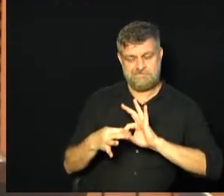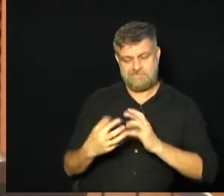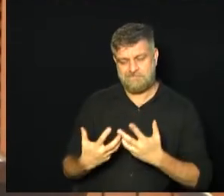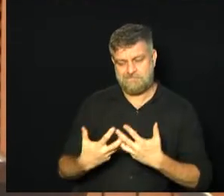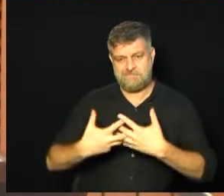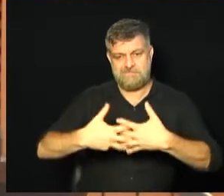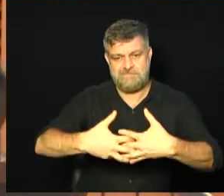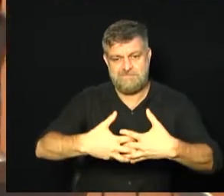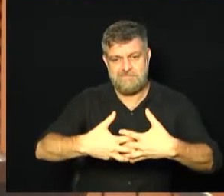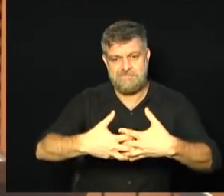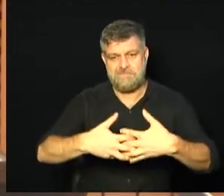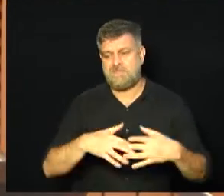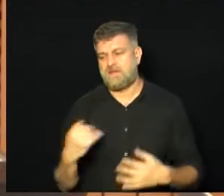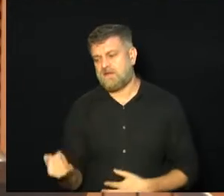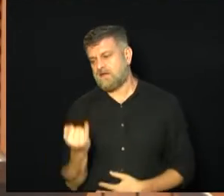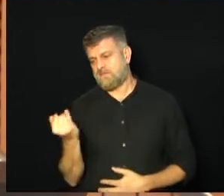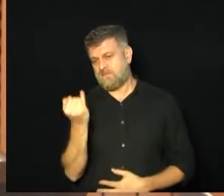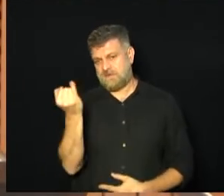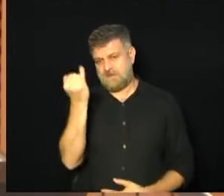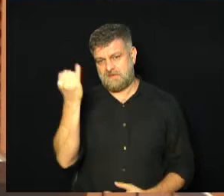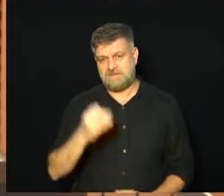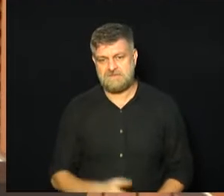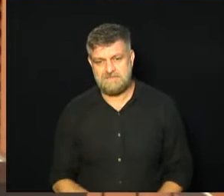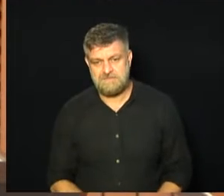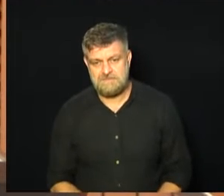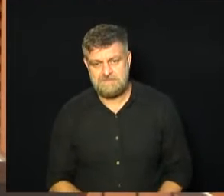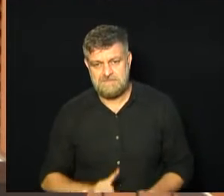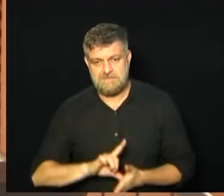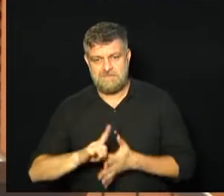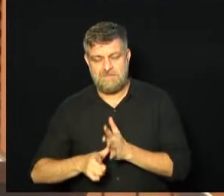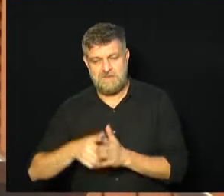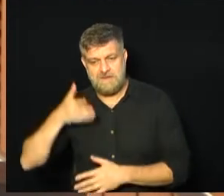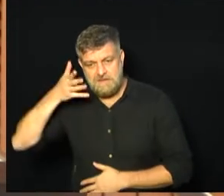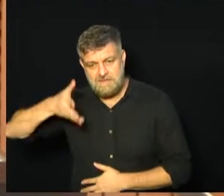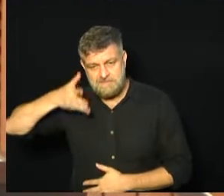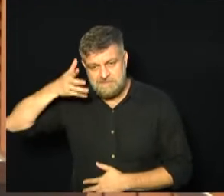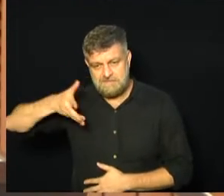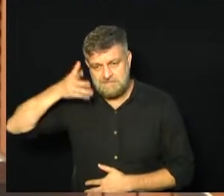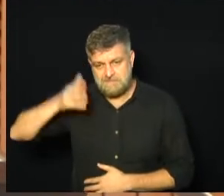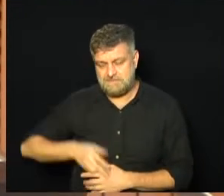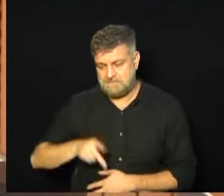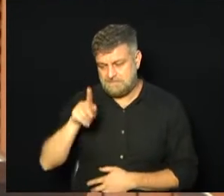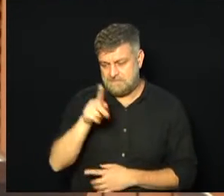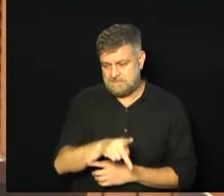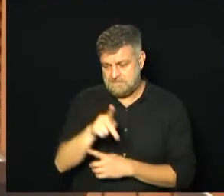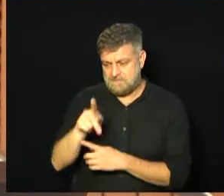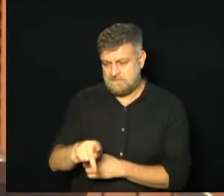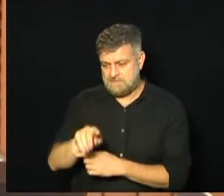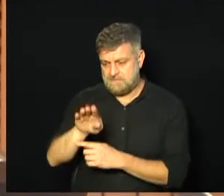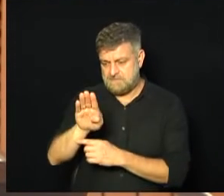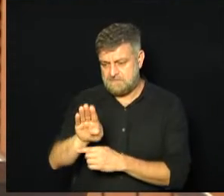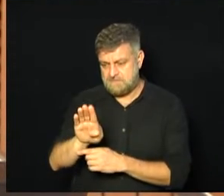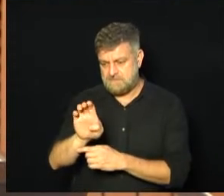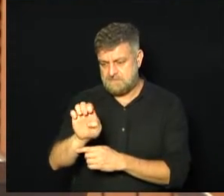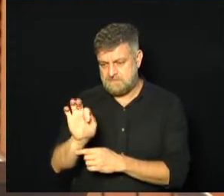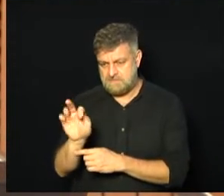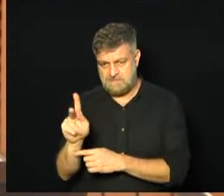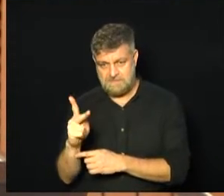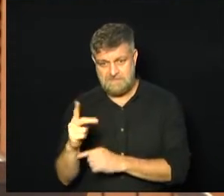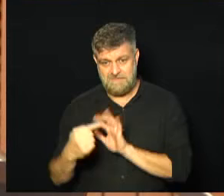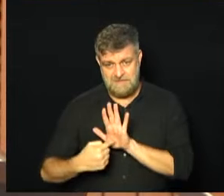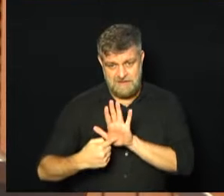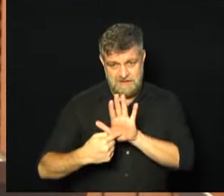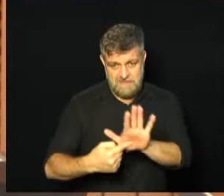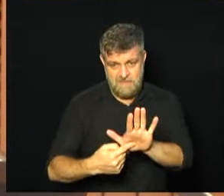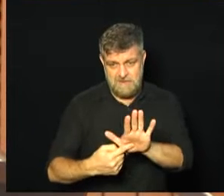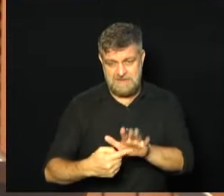importante. Eu acho que depois de um discurso forte da professora Elizabeth, né, que traz a necessidade